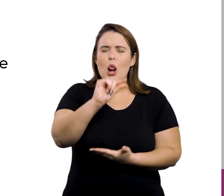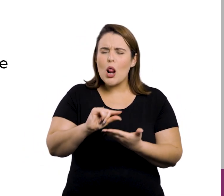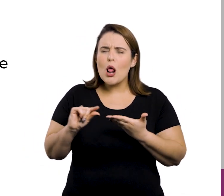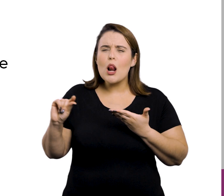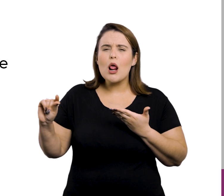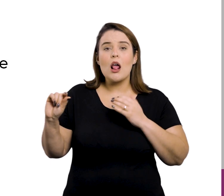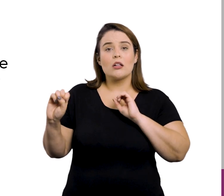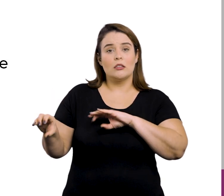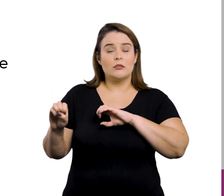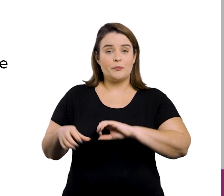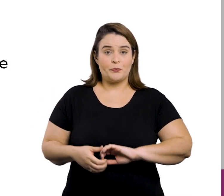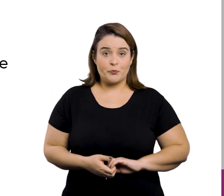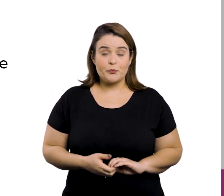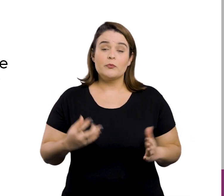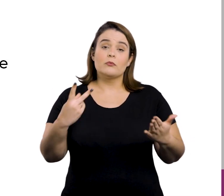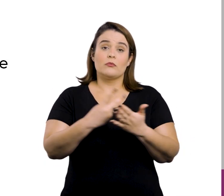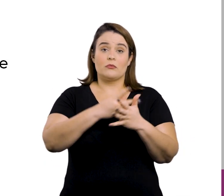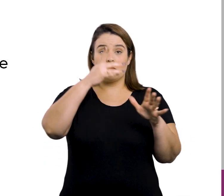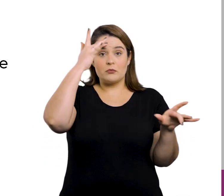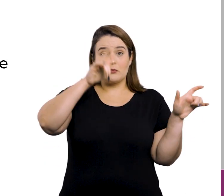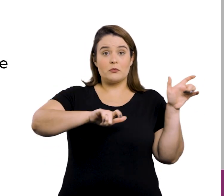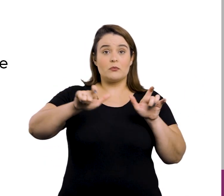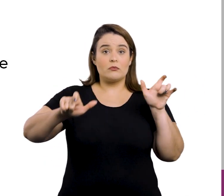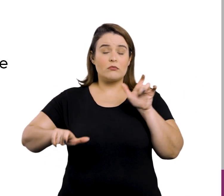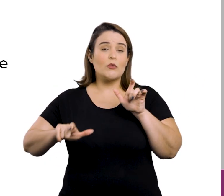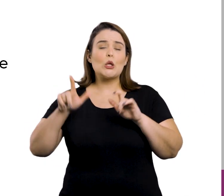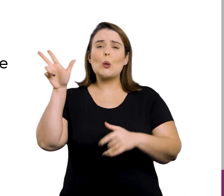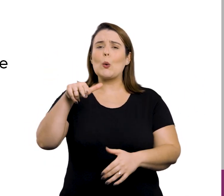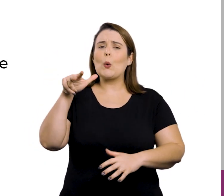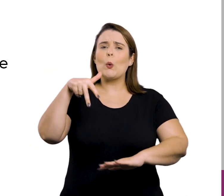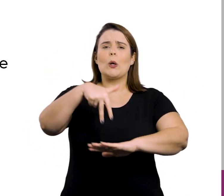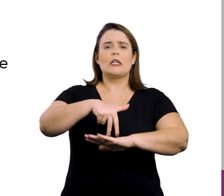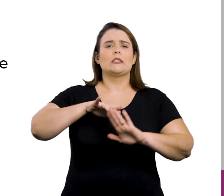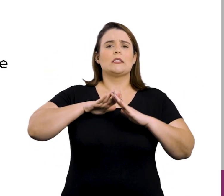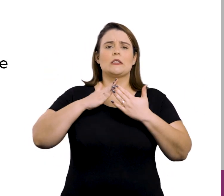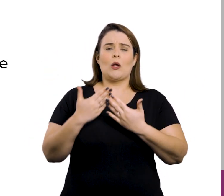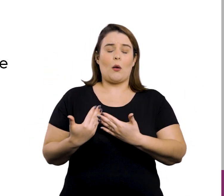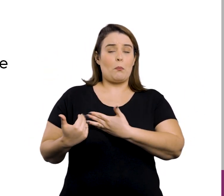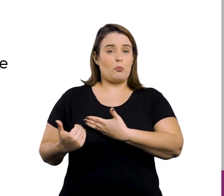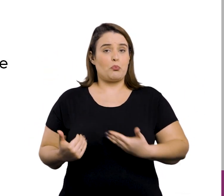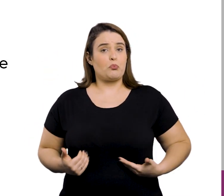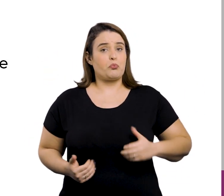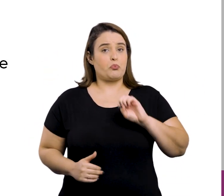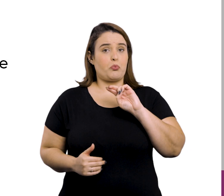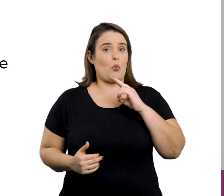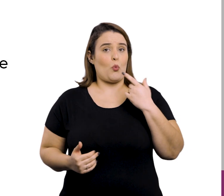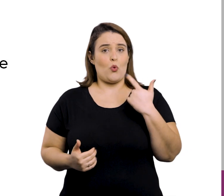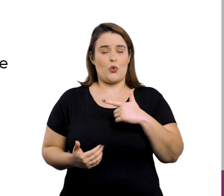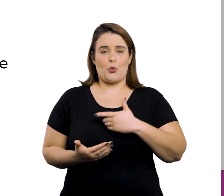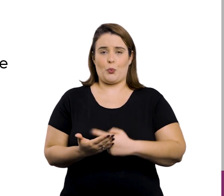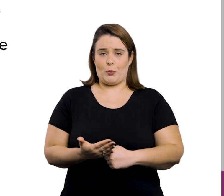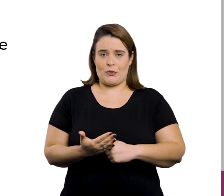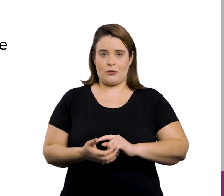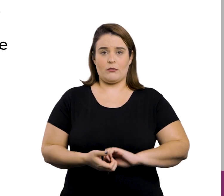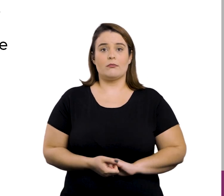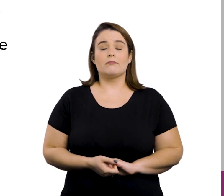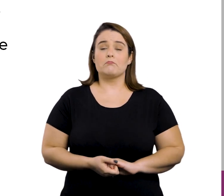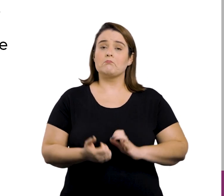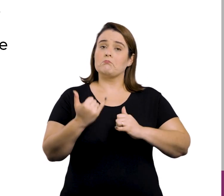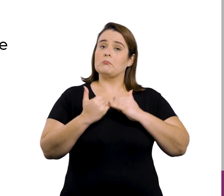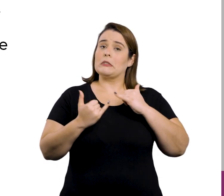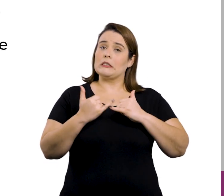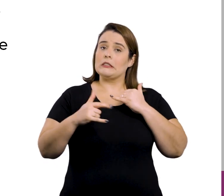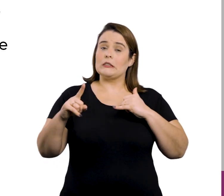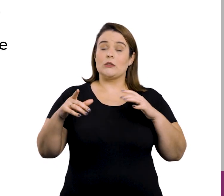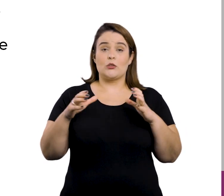educação. Ocorre que são pessoas que jamais pisaram em uma escola pública ou não têm compromisso com ela. Pode até